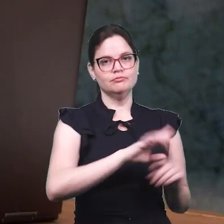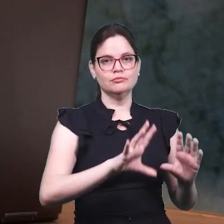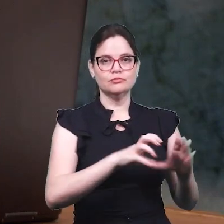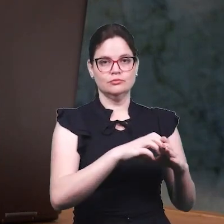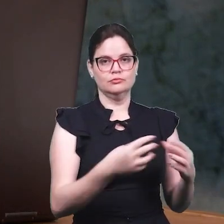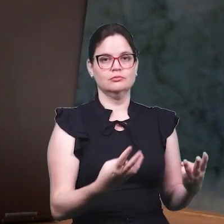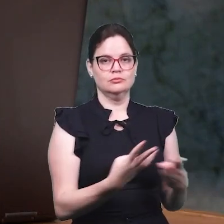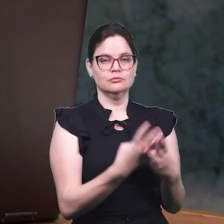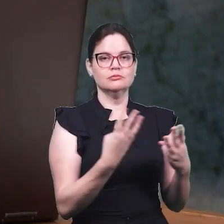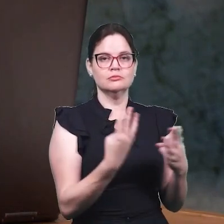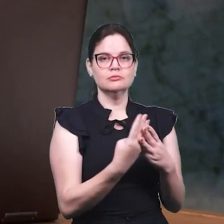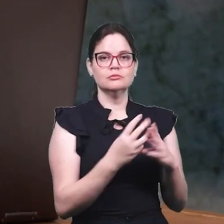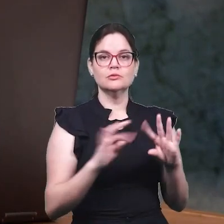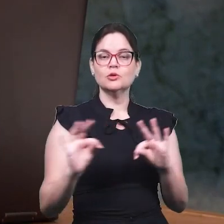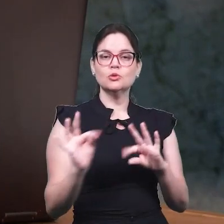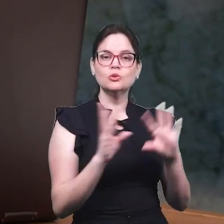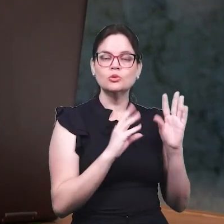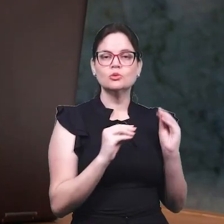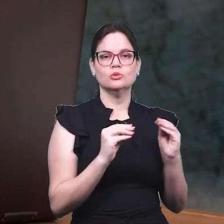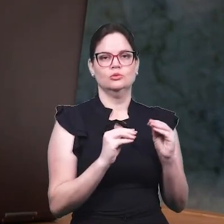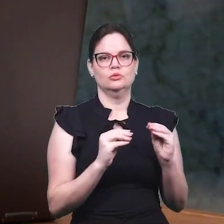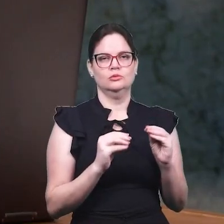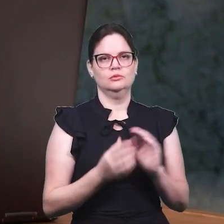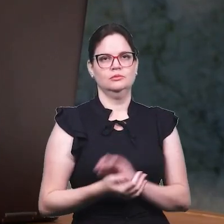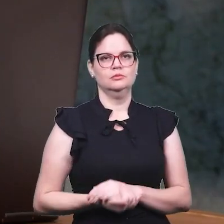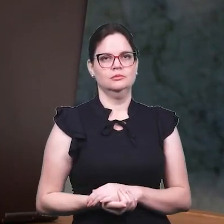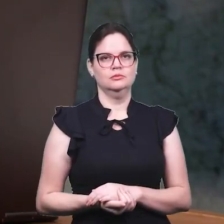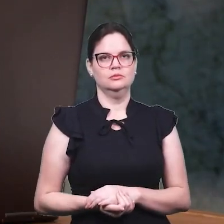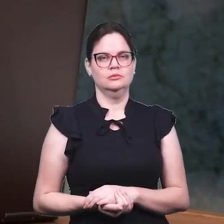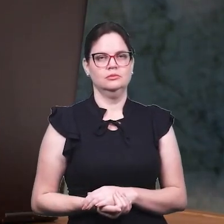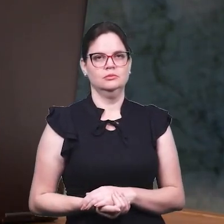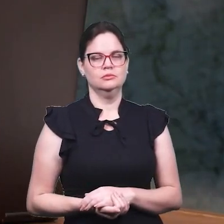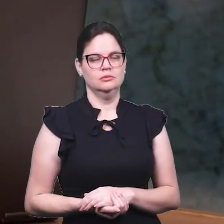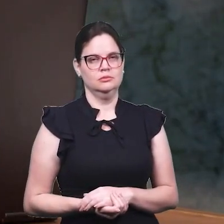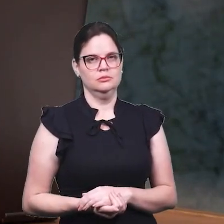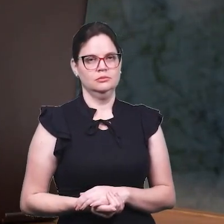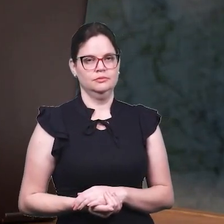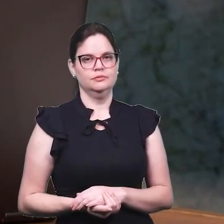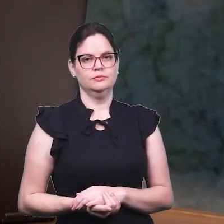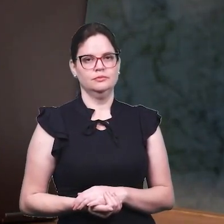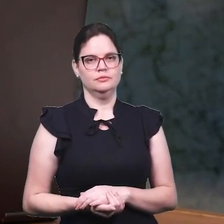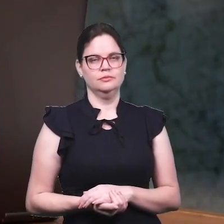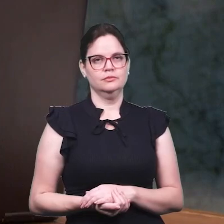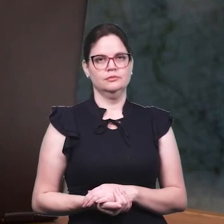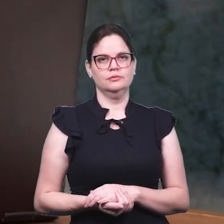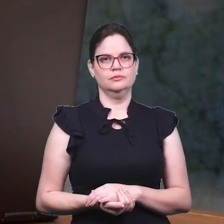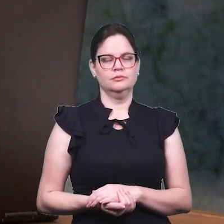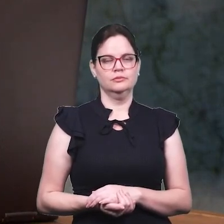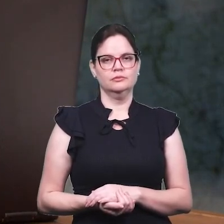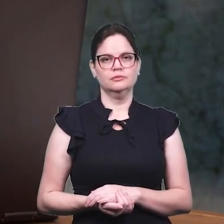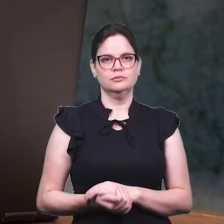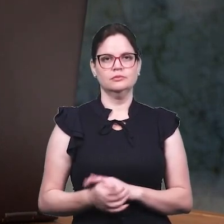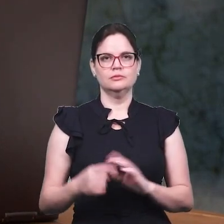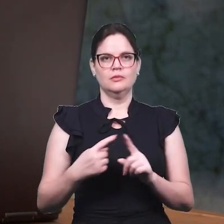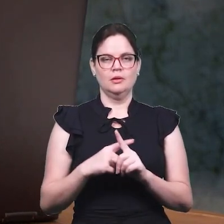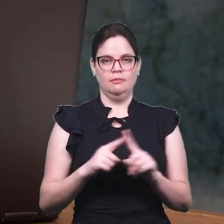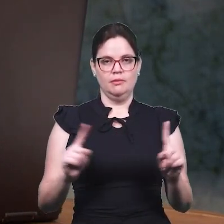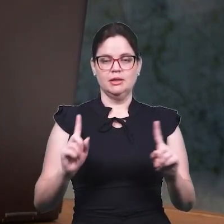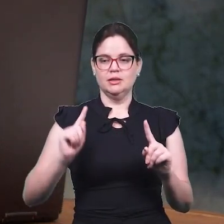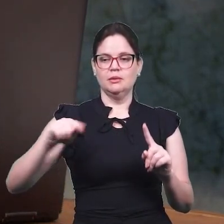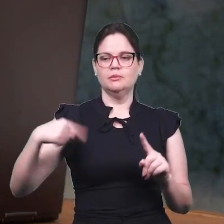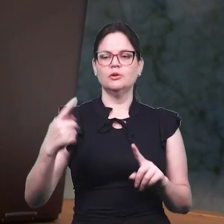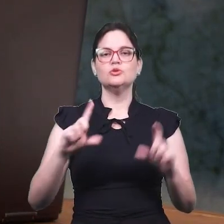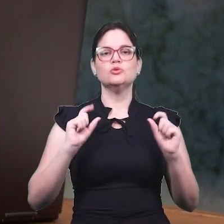toda a palavra de Deus, todos os fundamentos de Deus começam lá no Velho Testamento. Mas então o